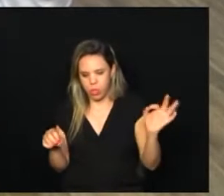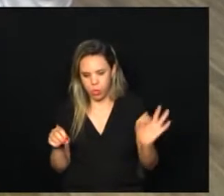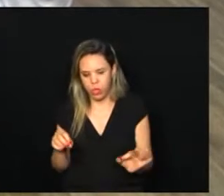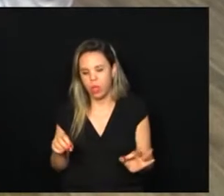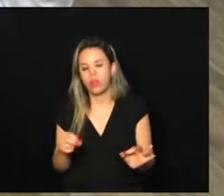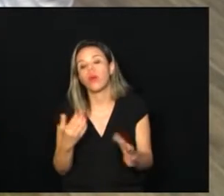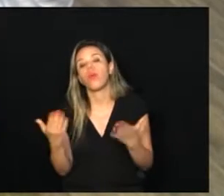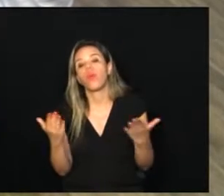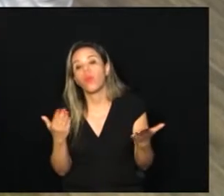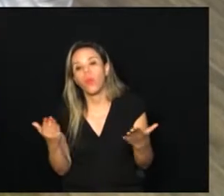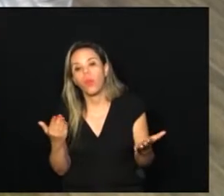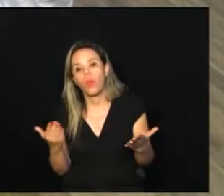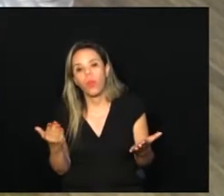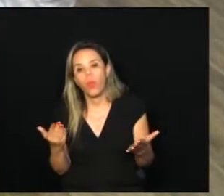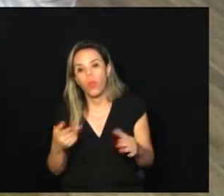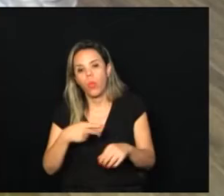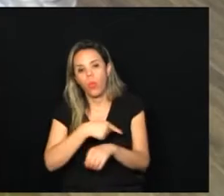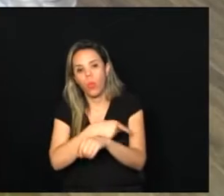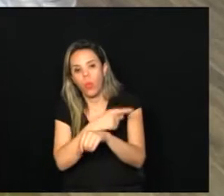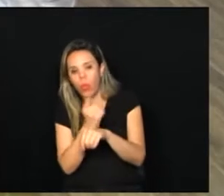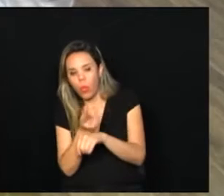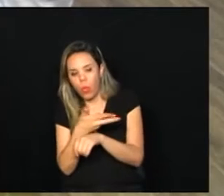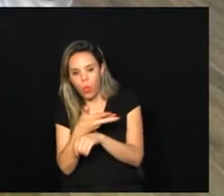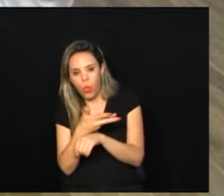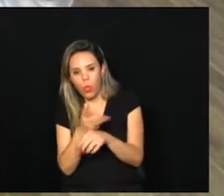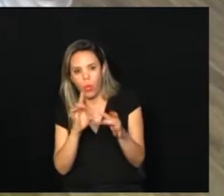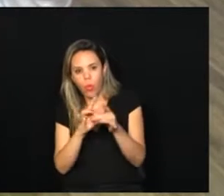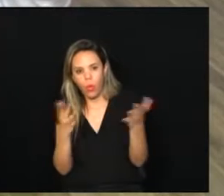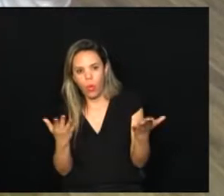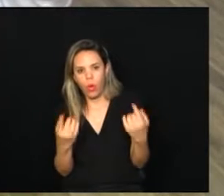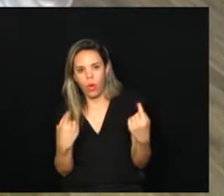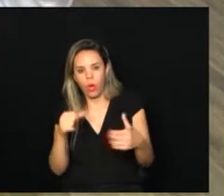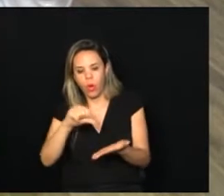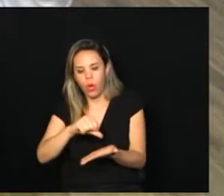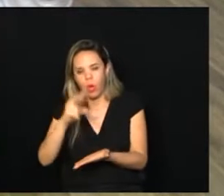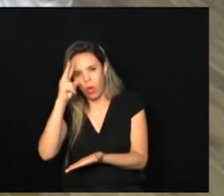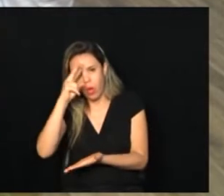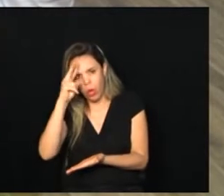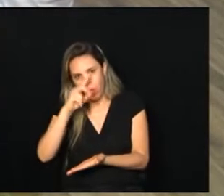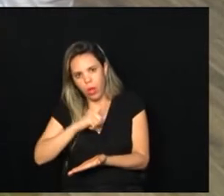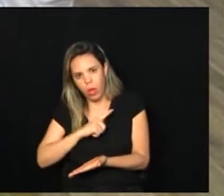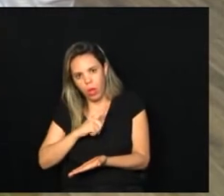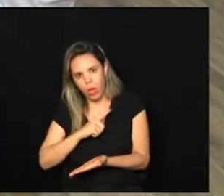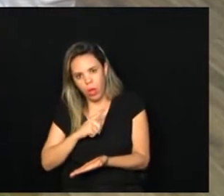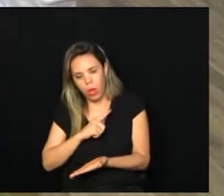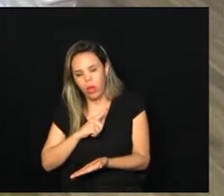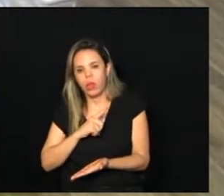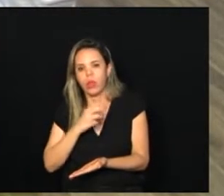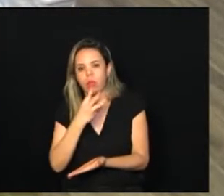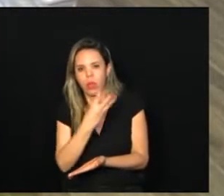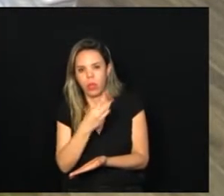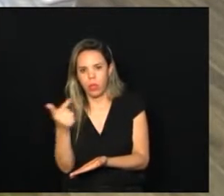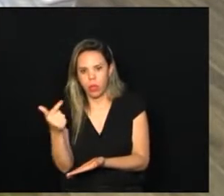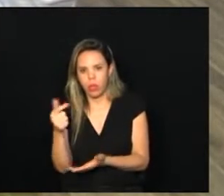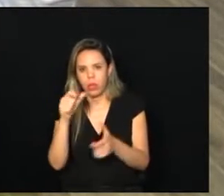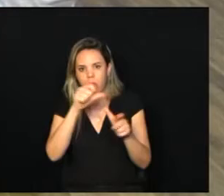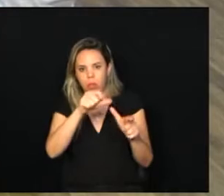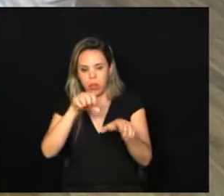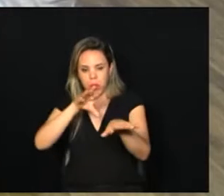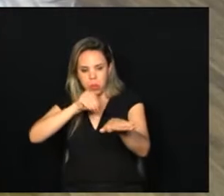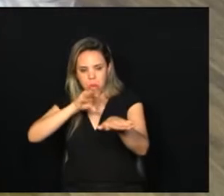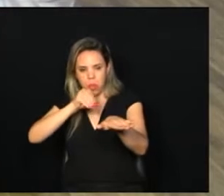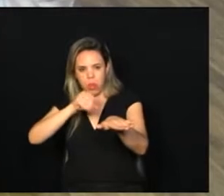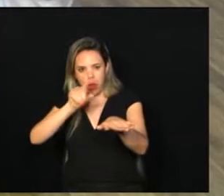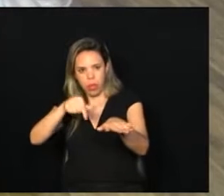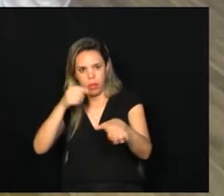60%. Qual é a quilometragem, a velocidade permitida naquela região? Lembrando que a gente tem cerca de 32 pontos de radares, é